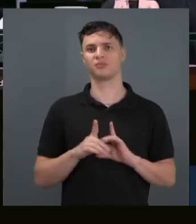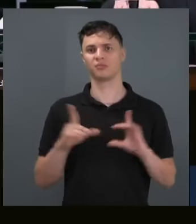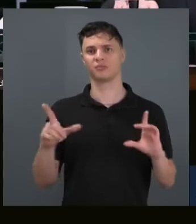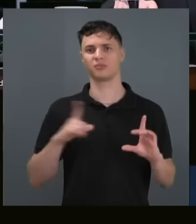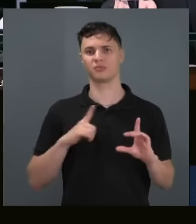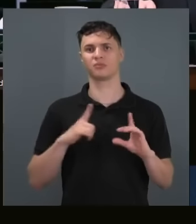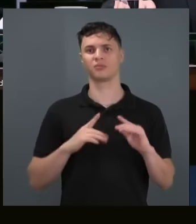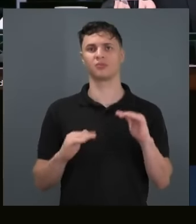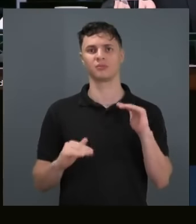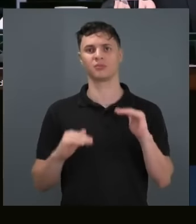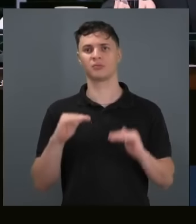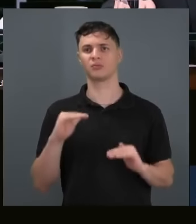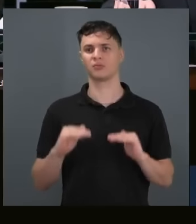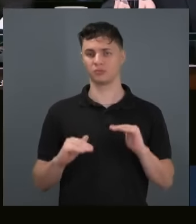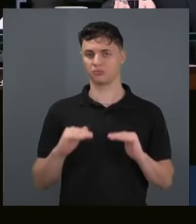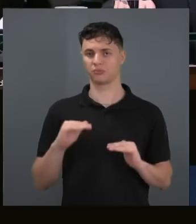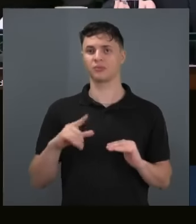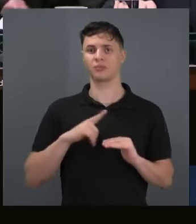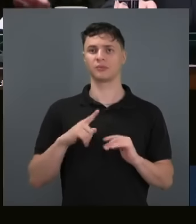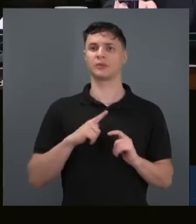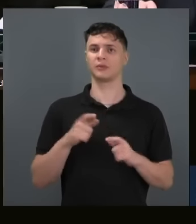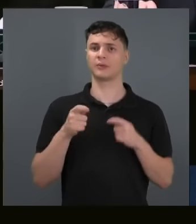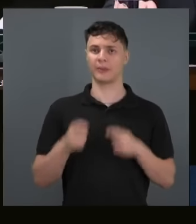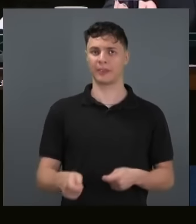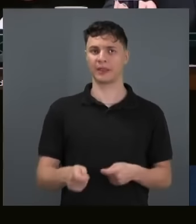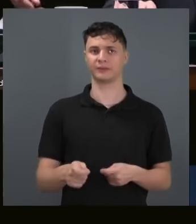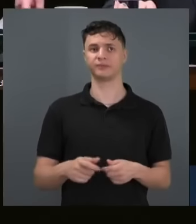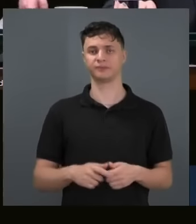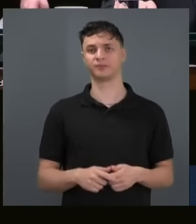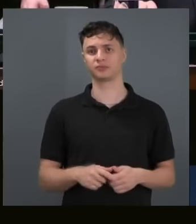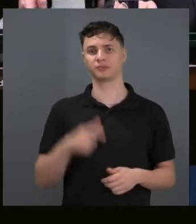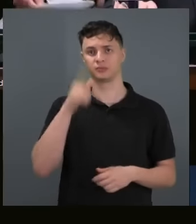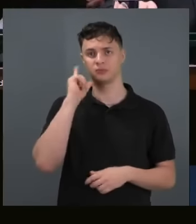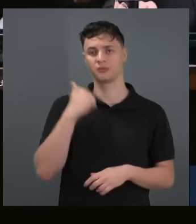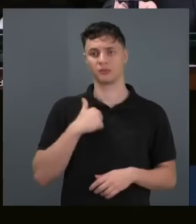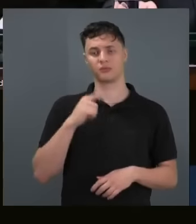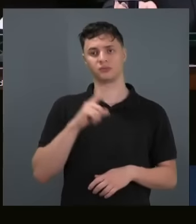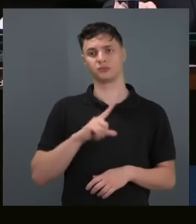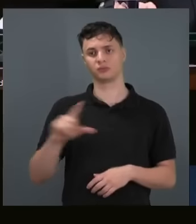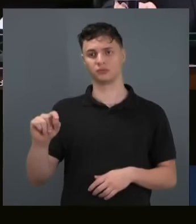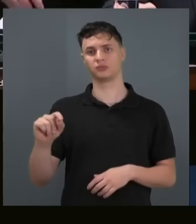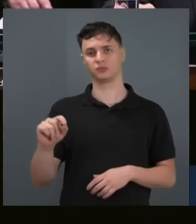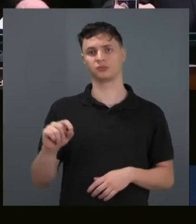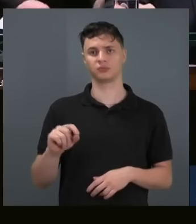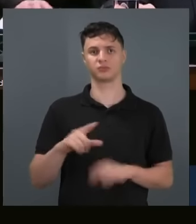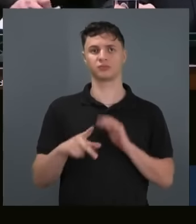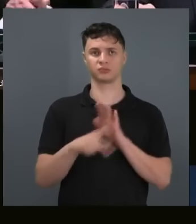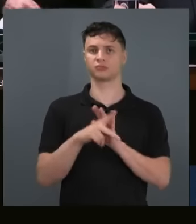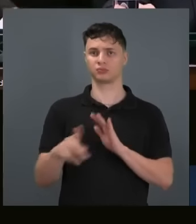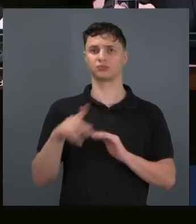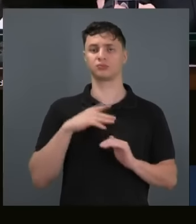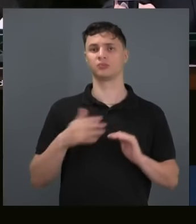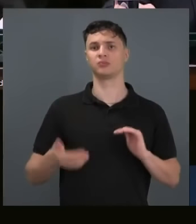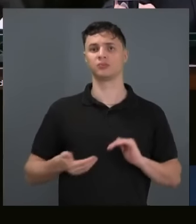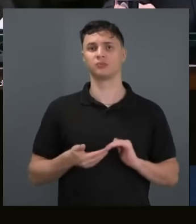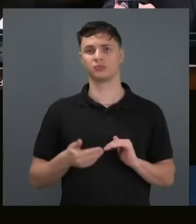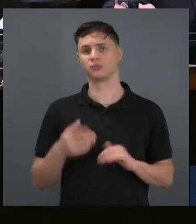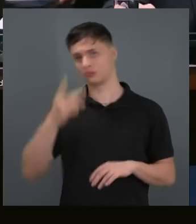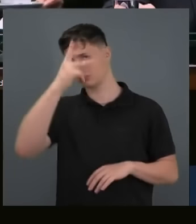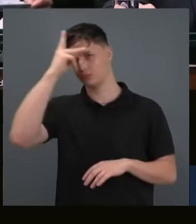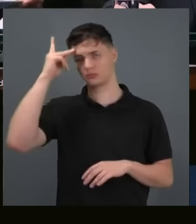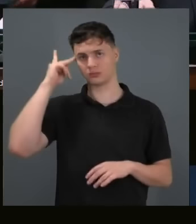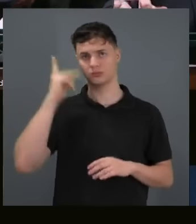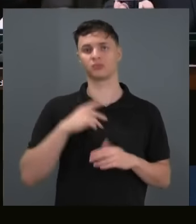muito equilíbrio, com muita firmeza. Ontem eu saí aí do Congresso e as pessoas